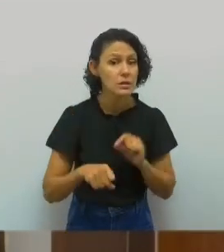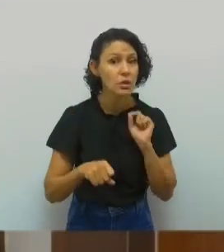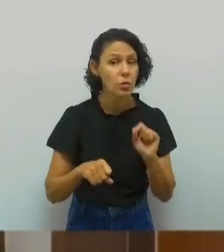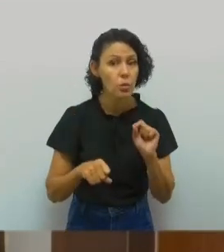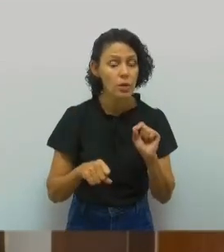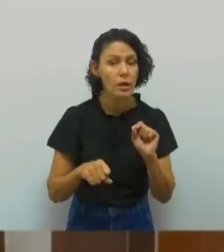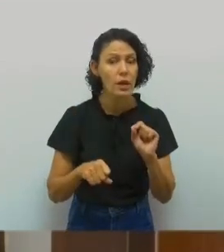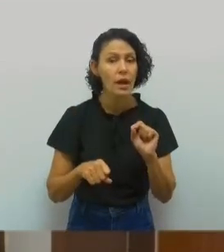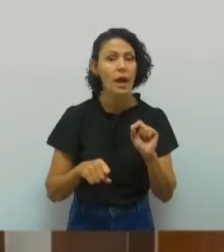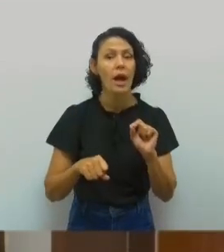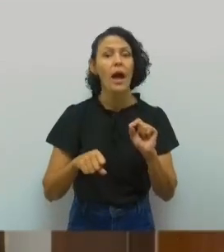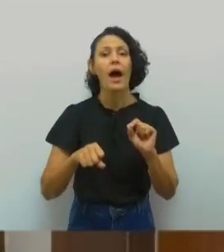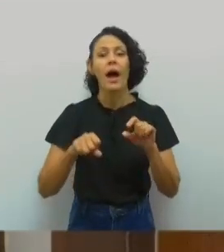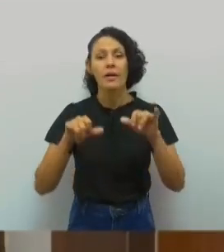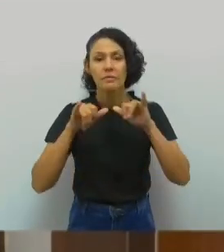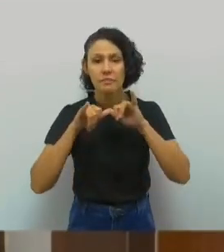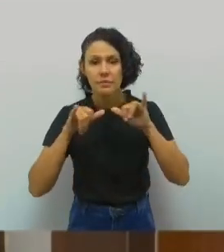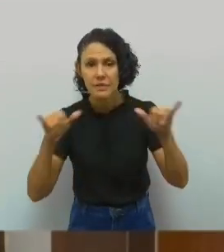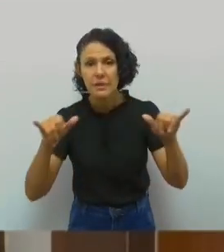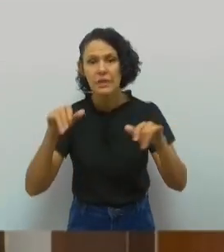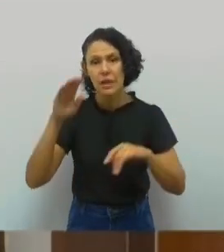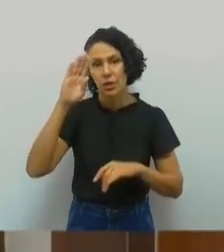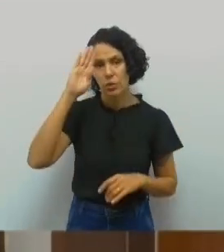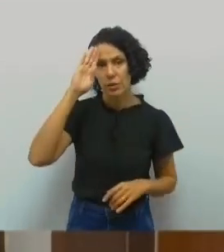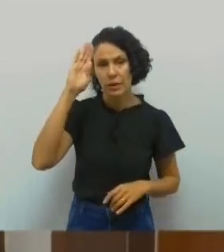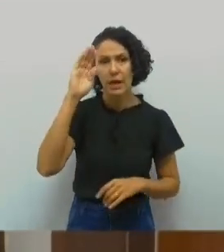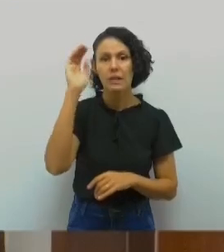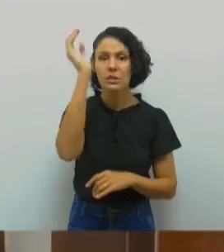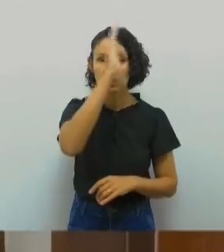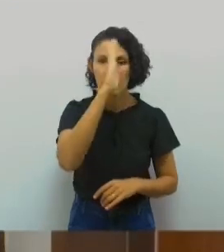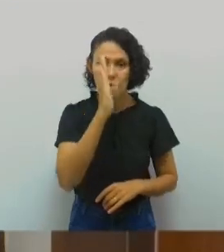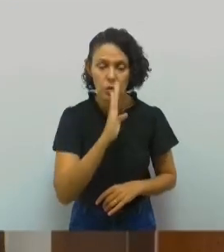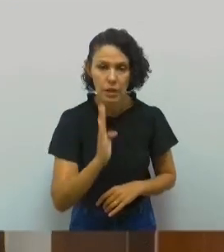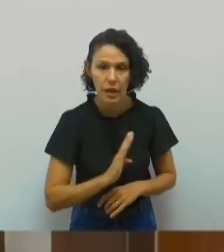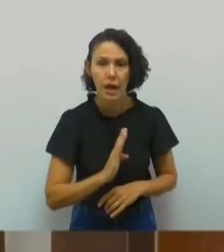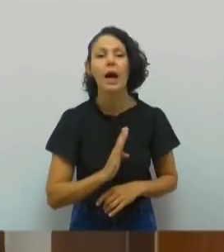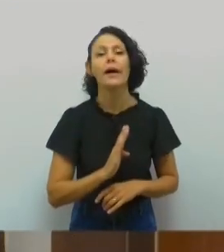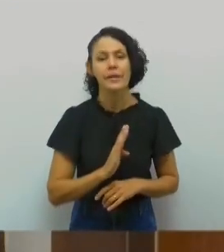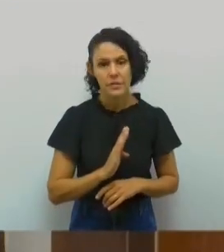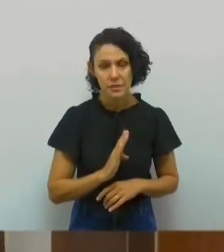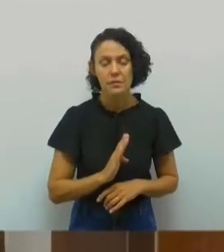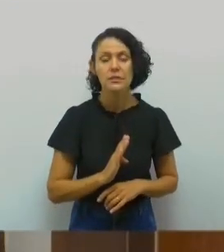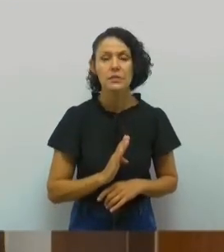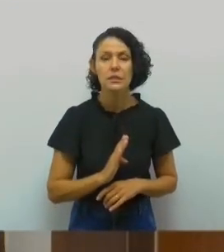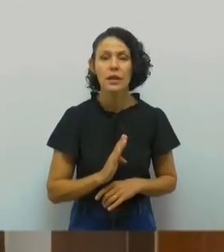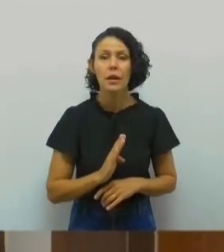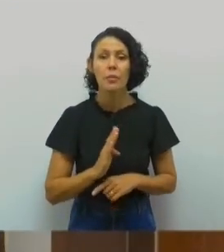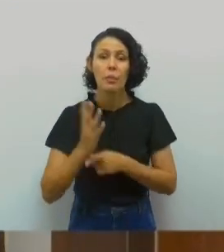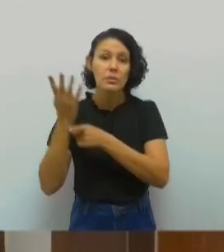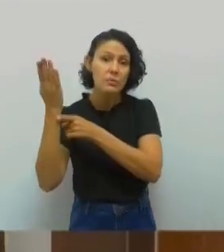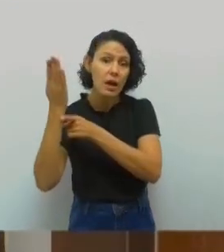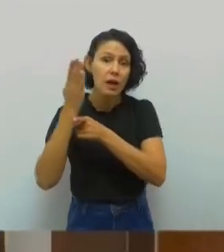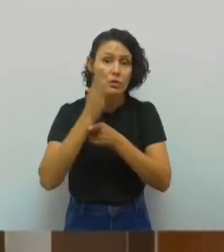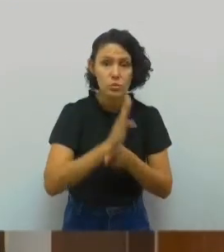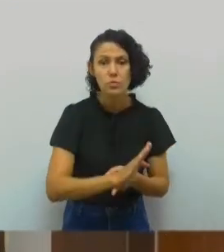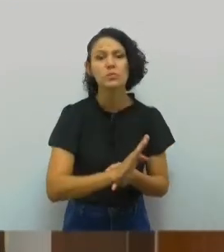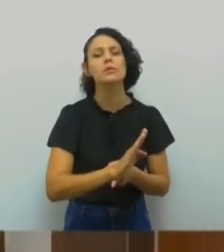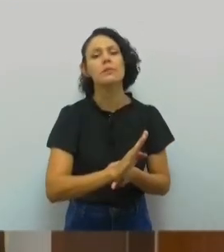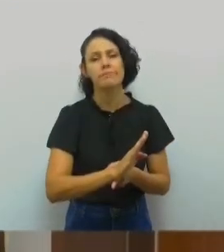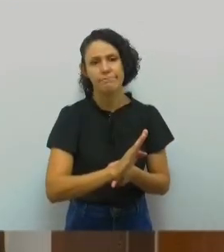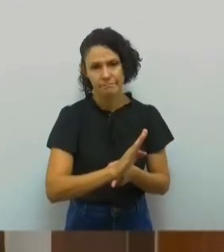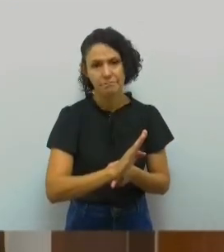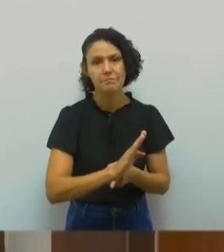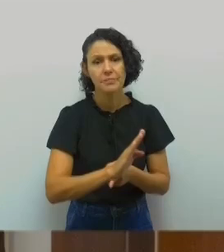com com as altas autoridades nacionais né do Brasil para que possa intervir e resolver aquele problema